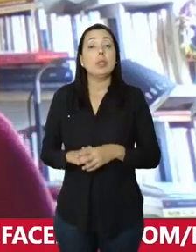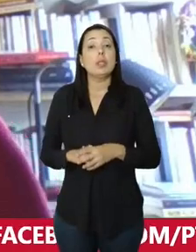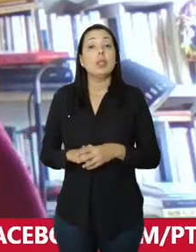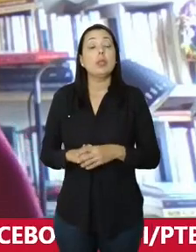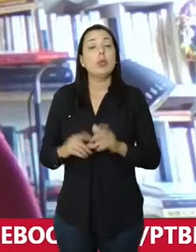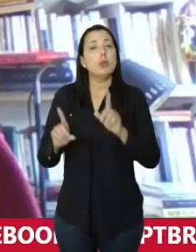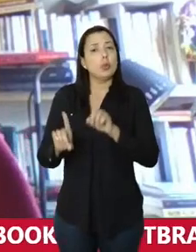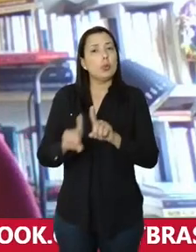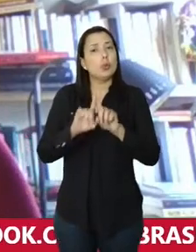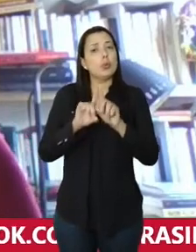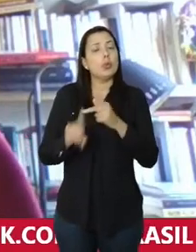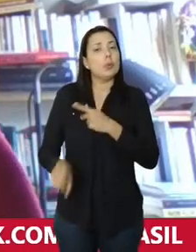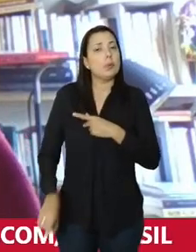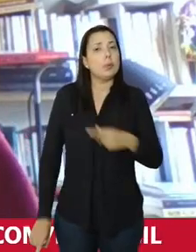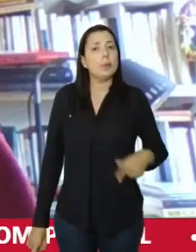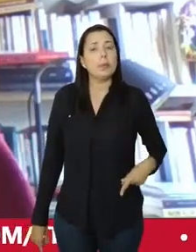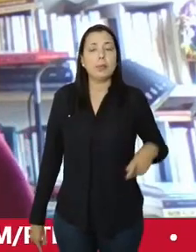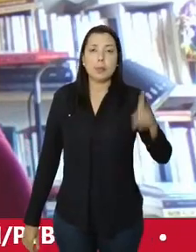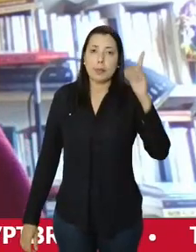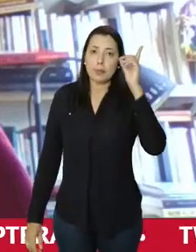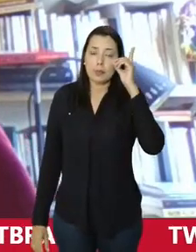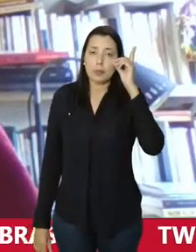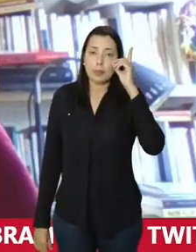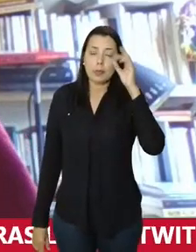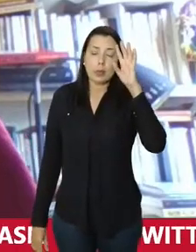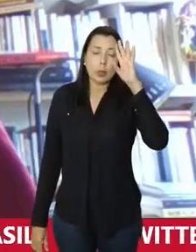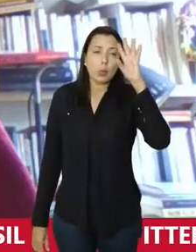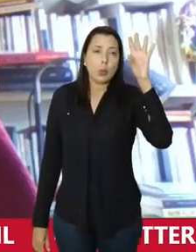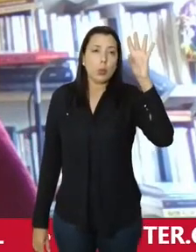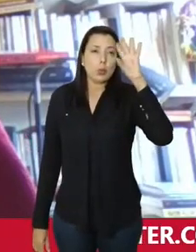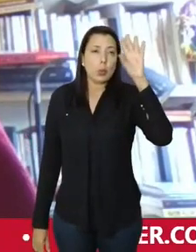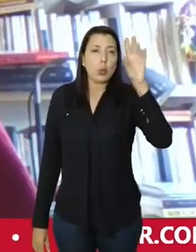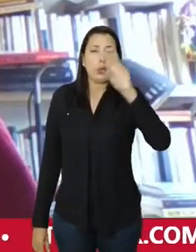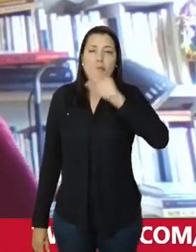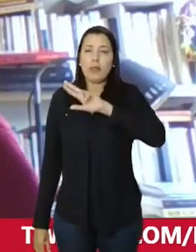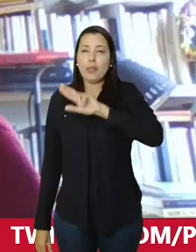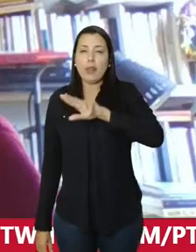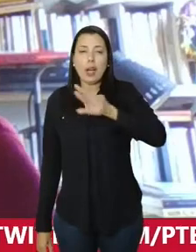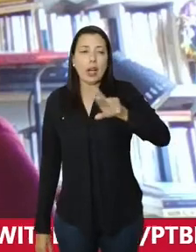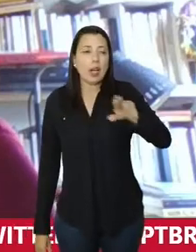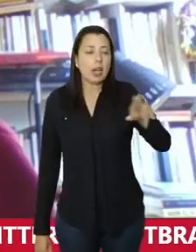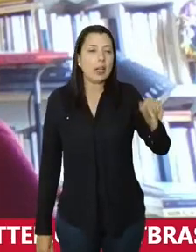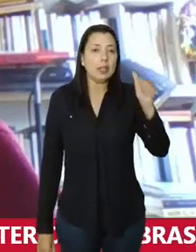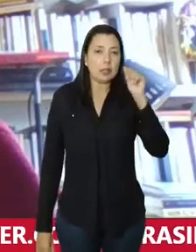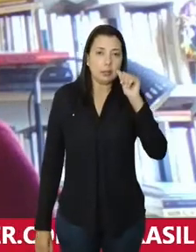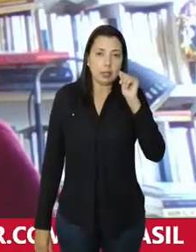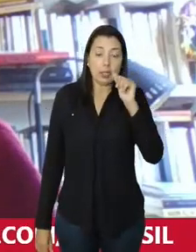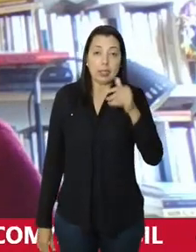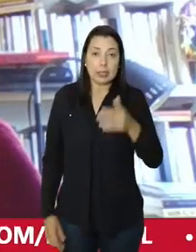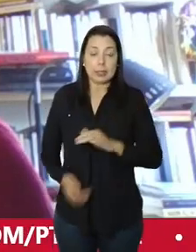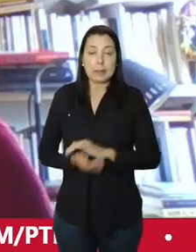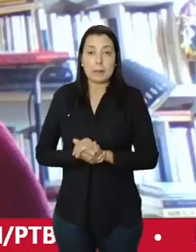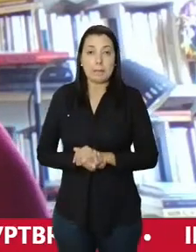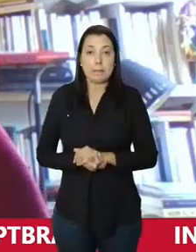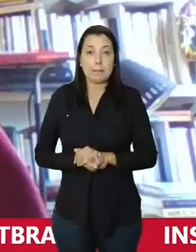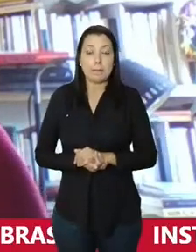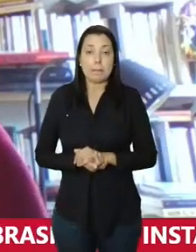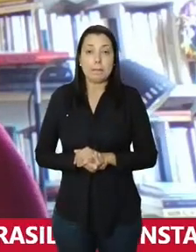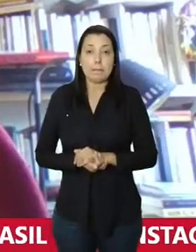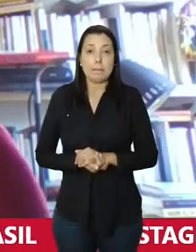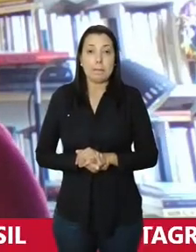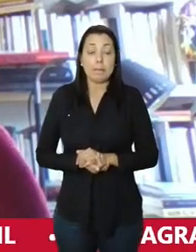com a presidenta Dilma, o sonho de várias mulheres brasileiras, que